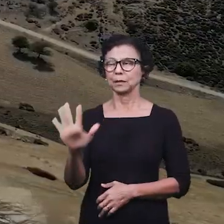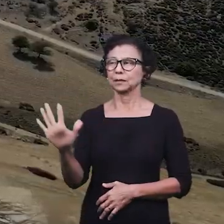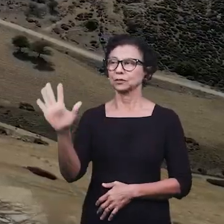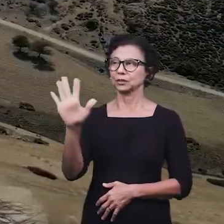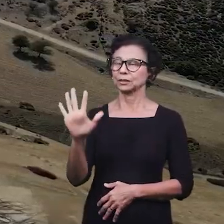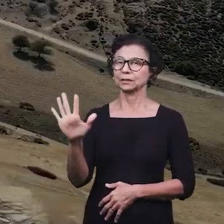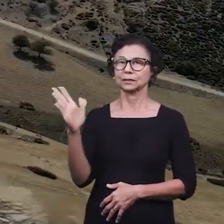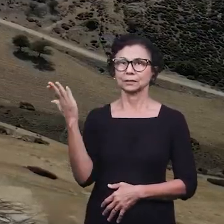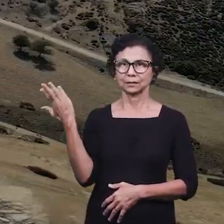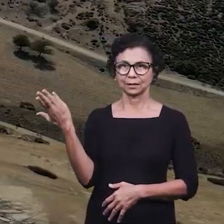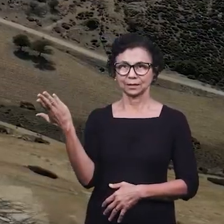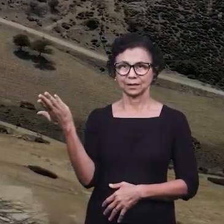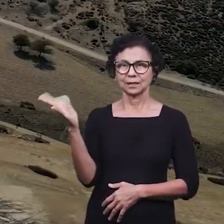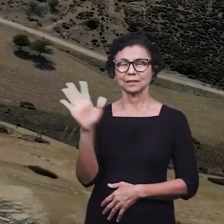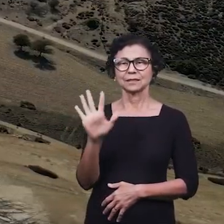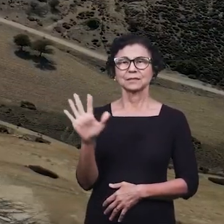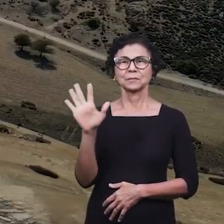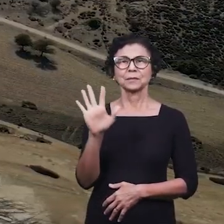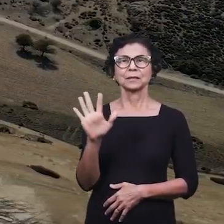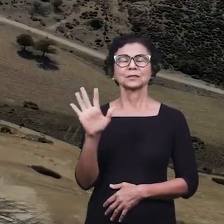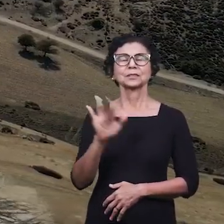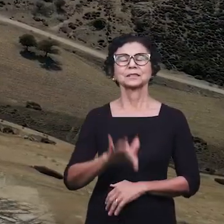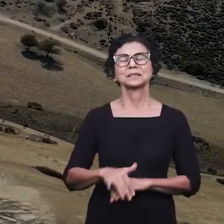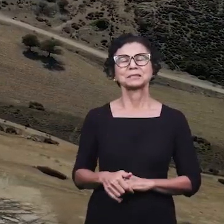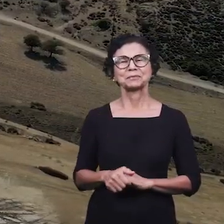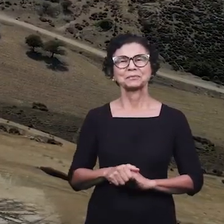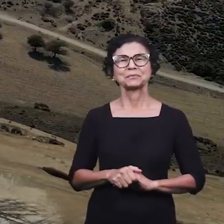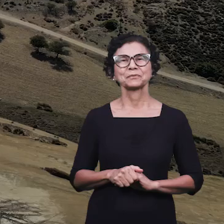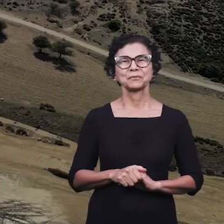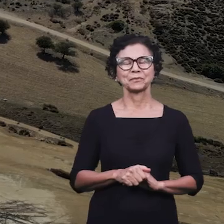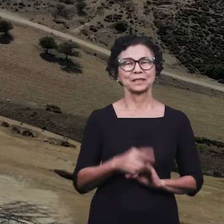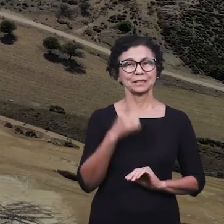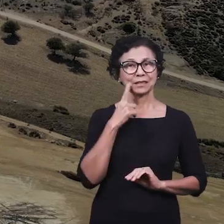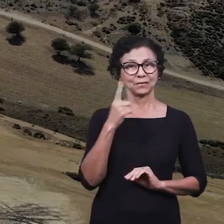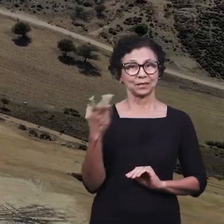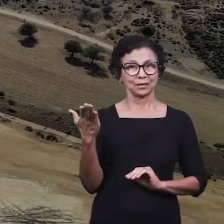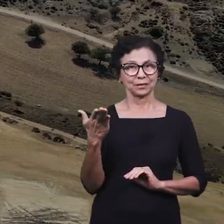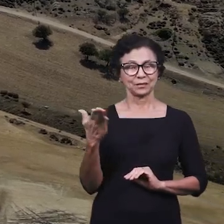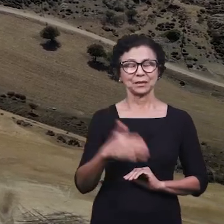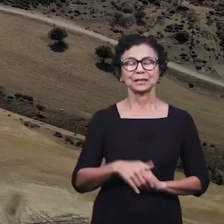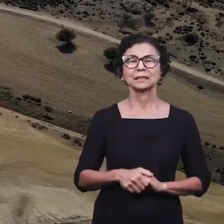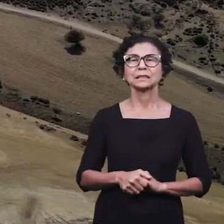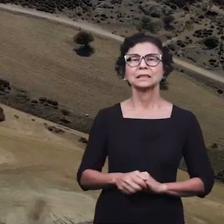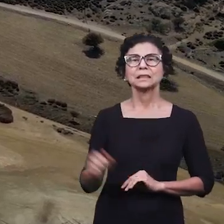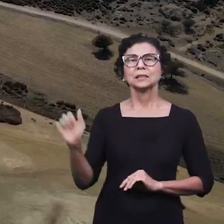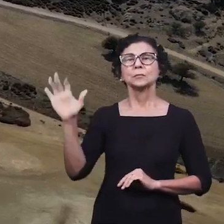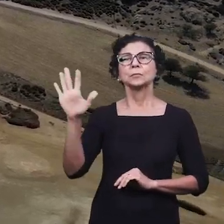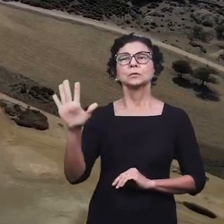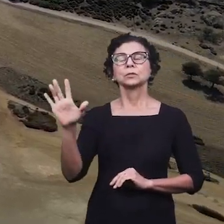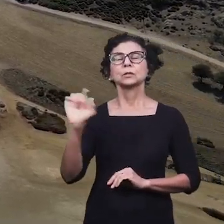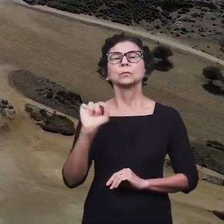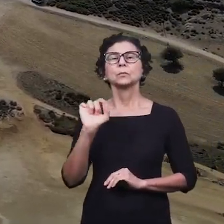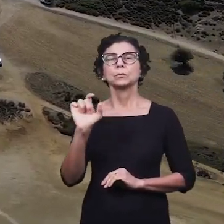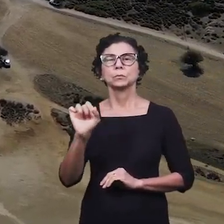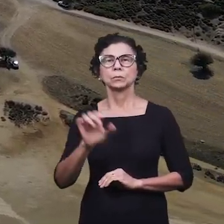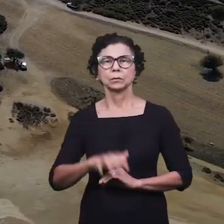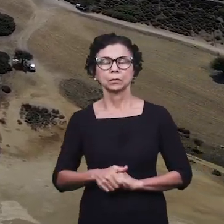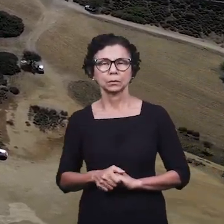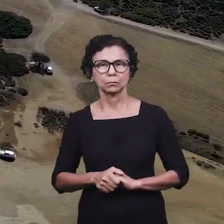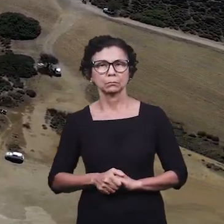imagens. Essas imagens que vão aparecer, elas e que estão aparecendo, elas são imagens de um projeto que